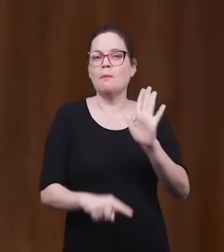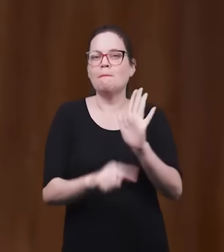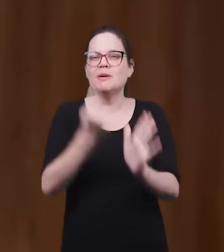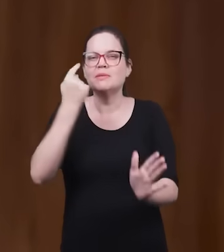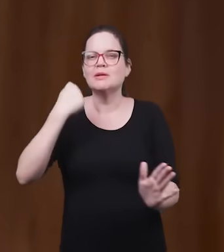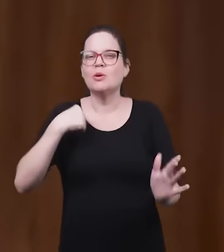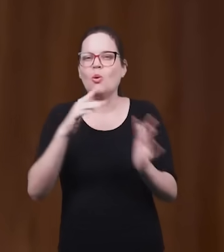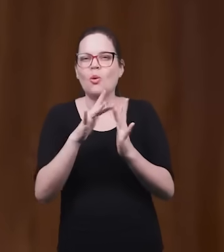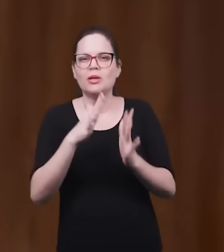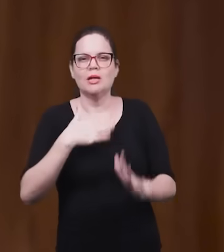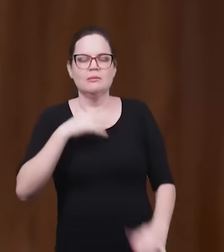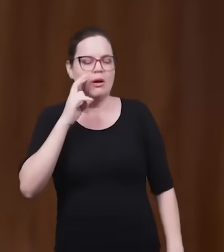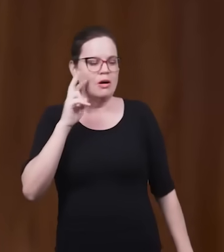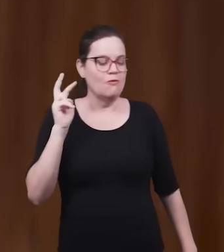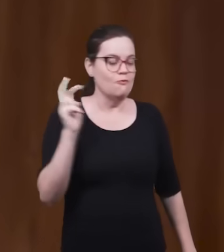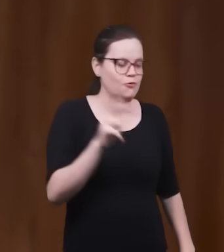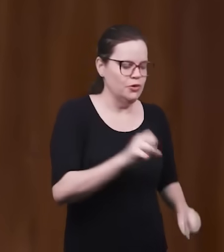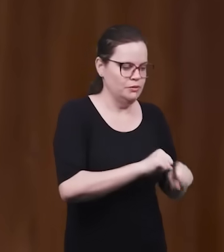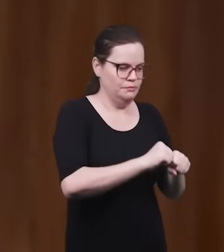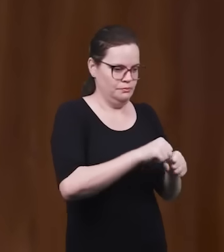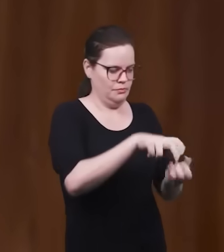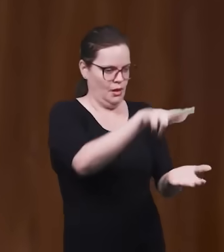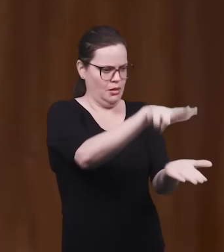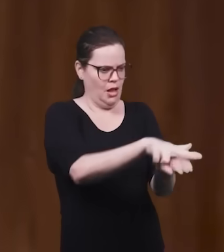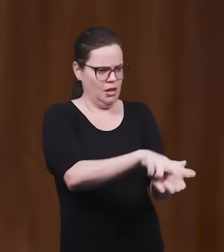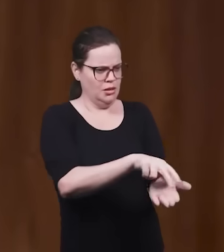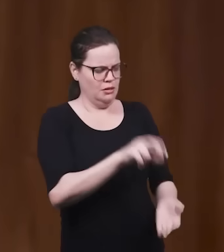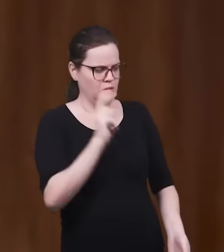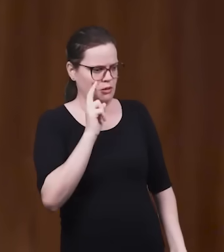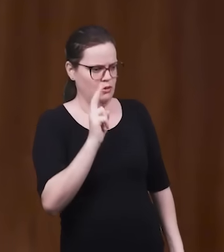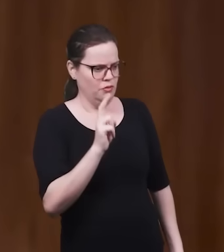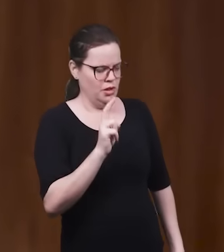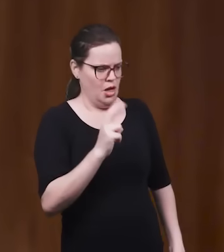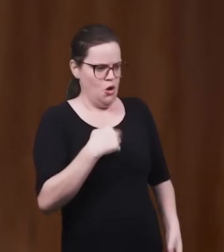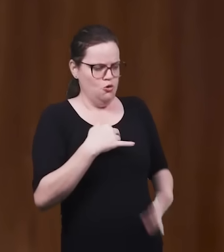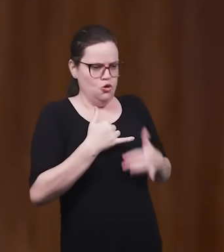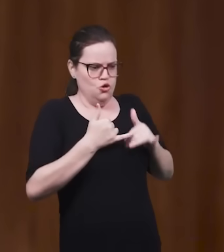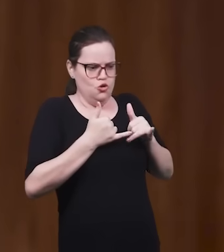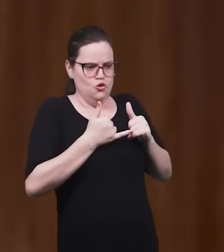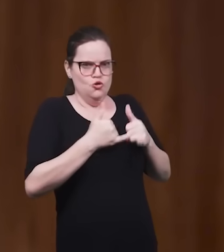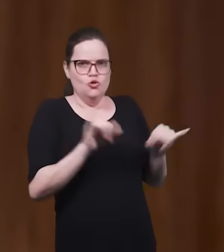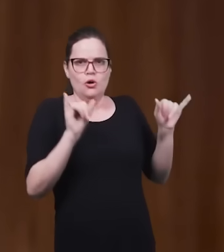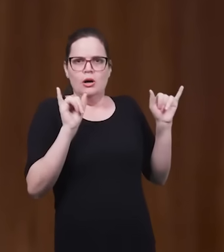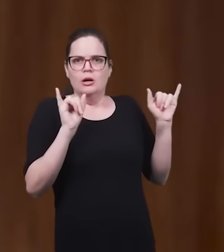tive com essa peça anatômica, eu tive um choque